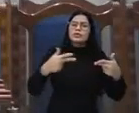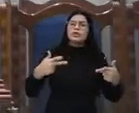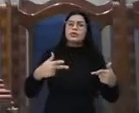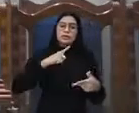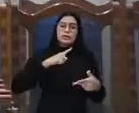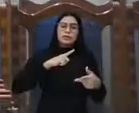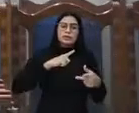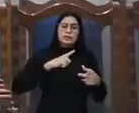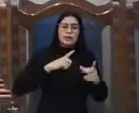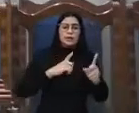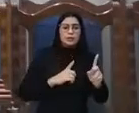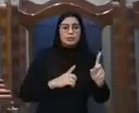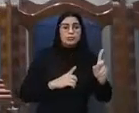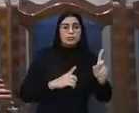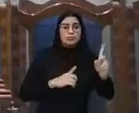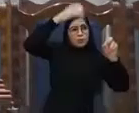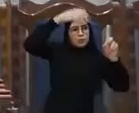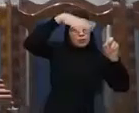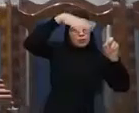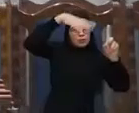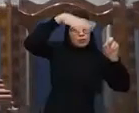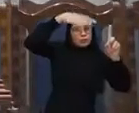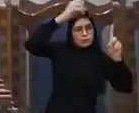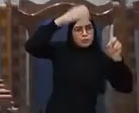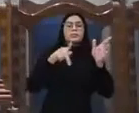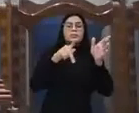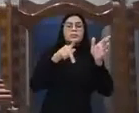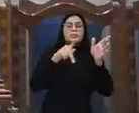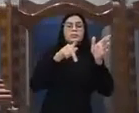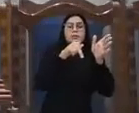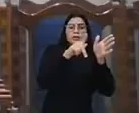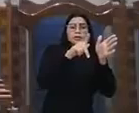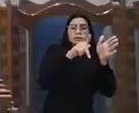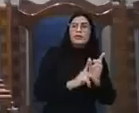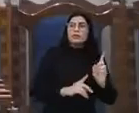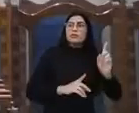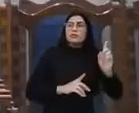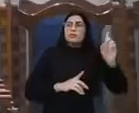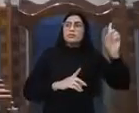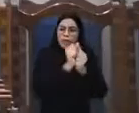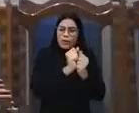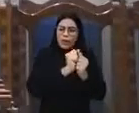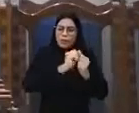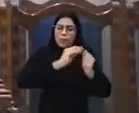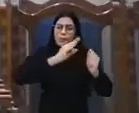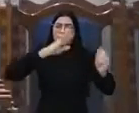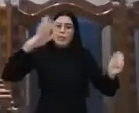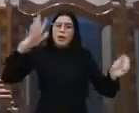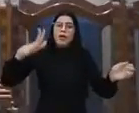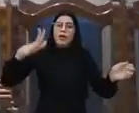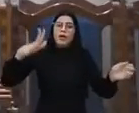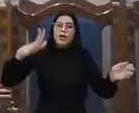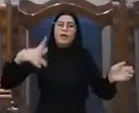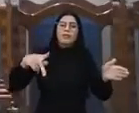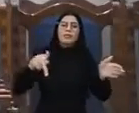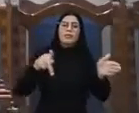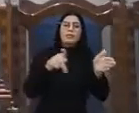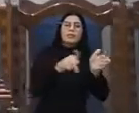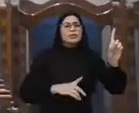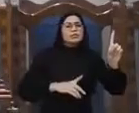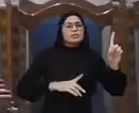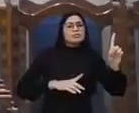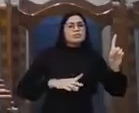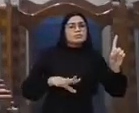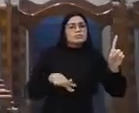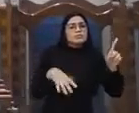a chuva, tinha um Deus para o sol, tinha um Deus para a cura, tinha um Deus para a maldição.